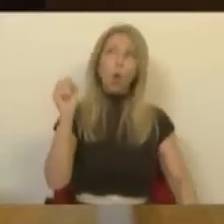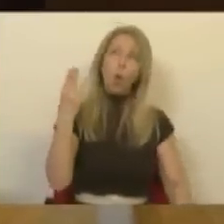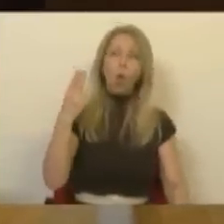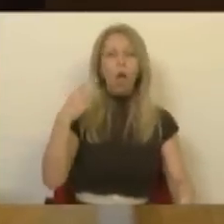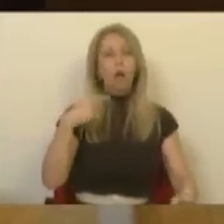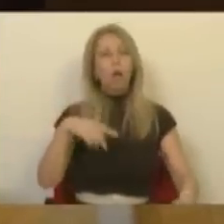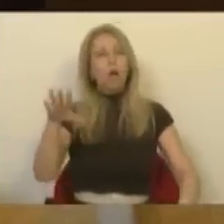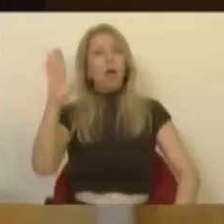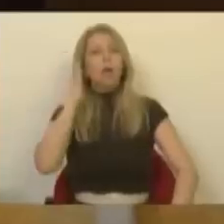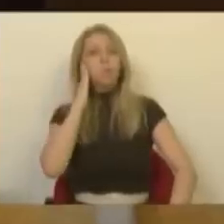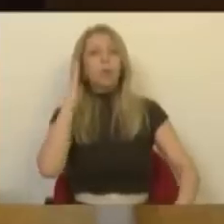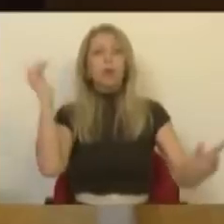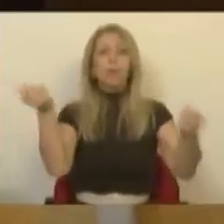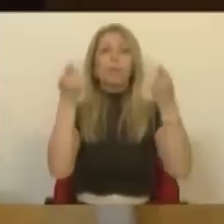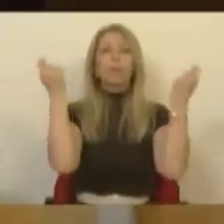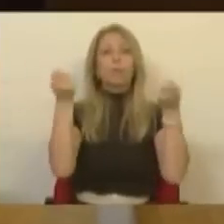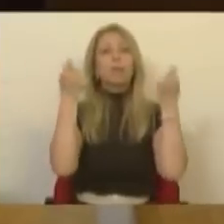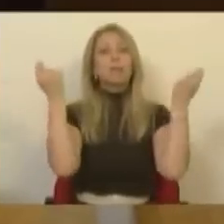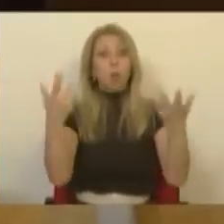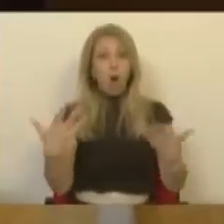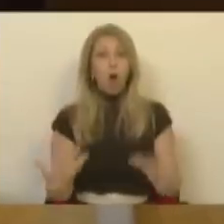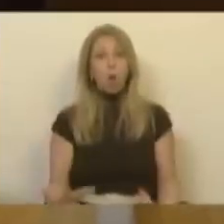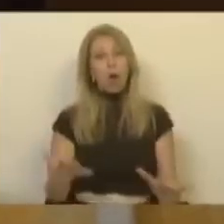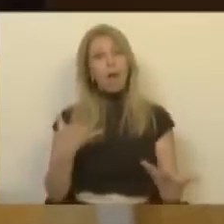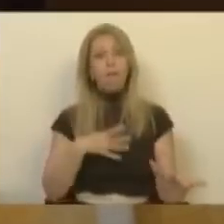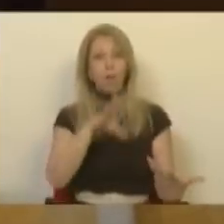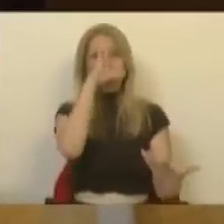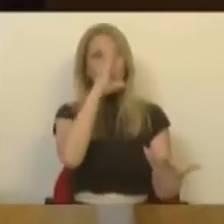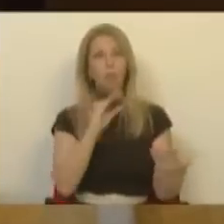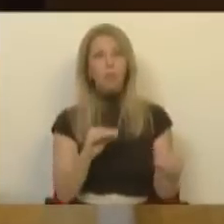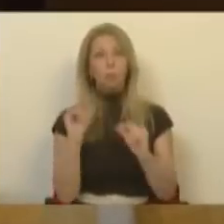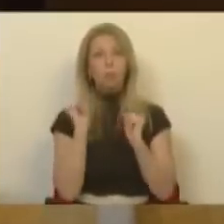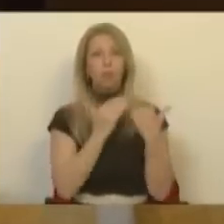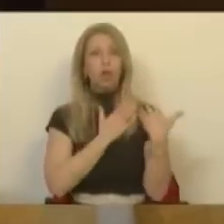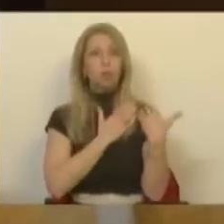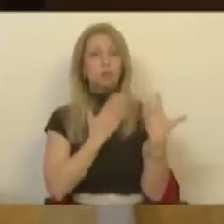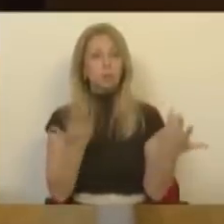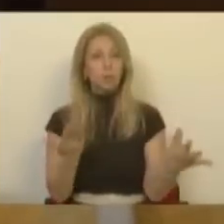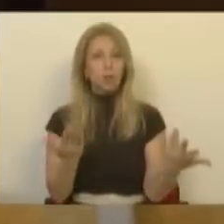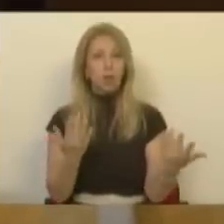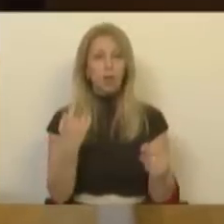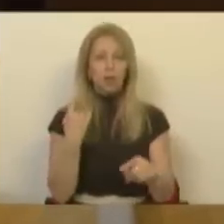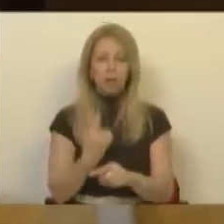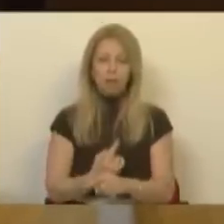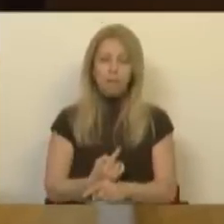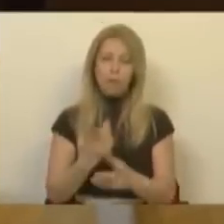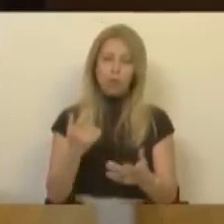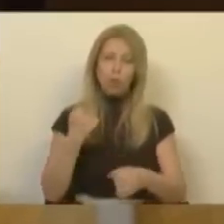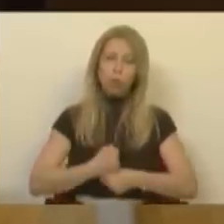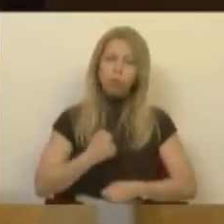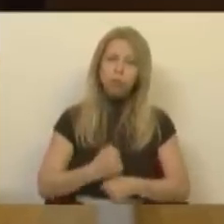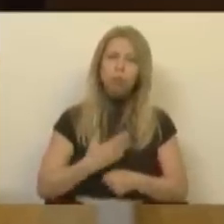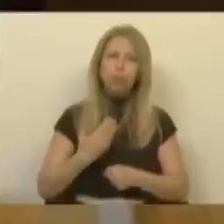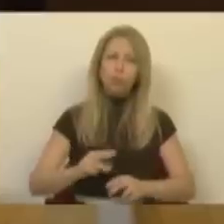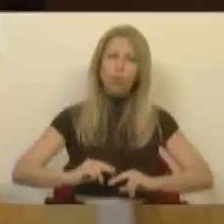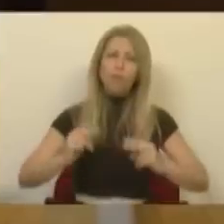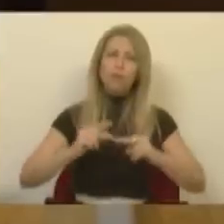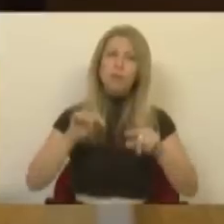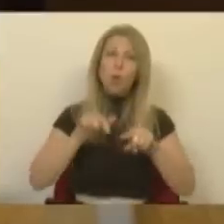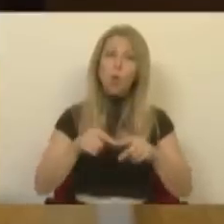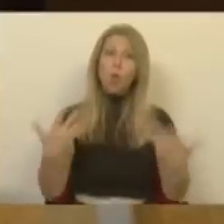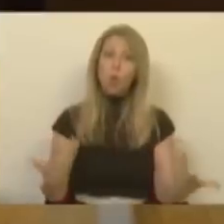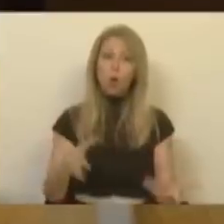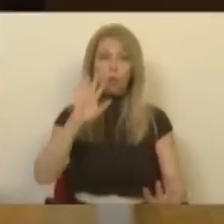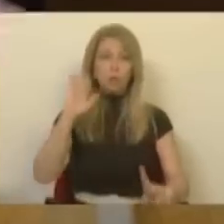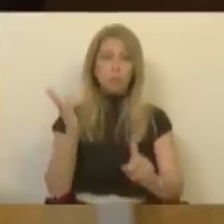para desresponsabilizar o governo e o facto de serem das carreiras mais penalizadas hoje da administração pública